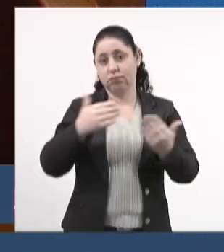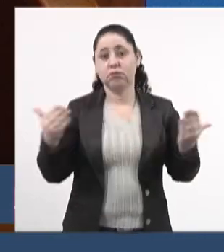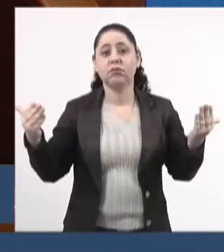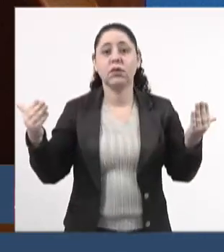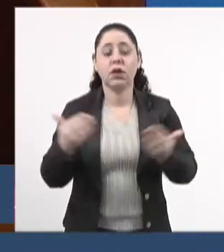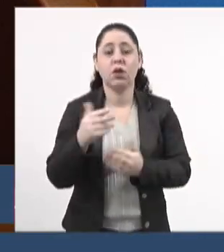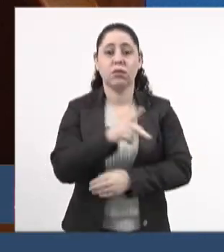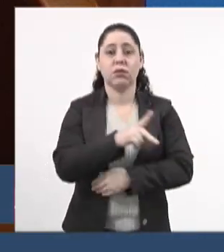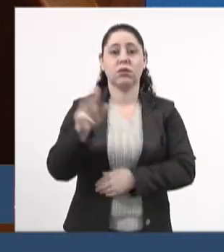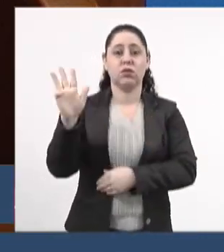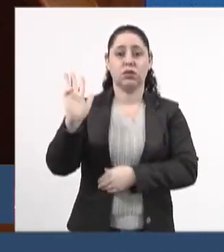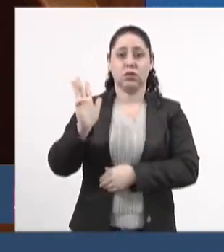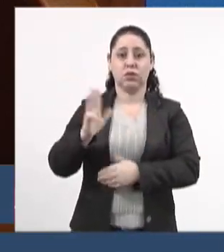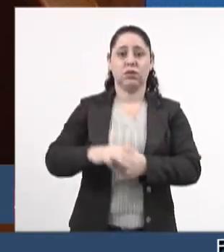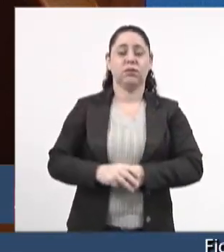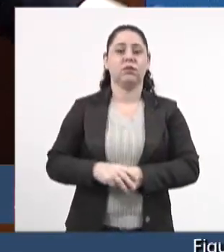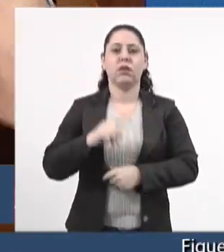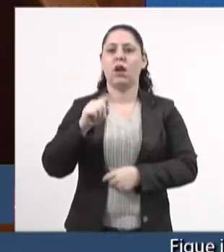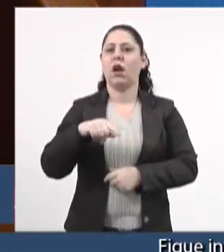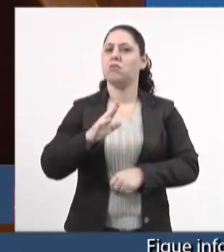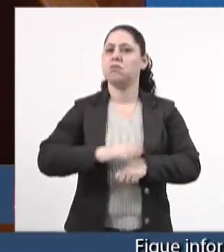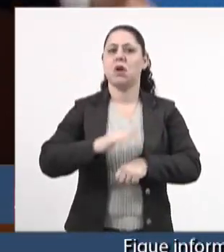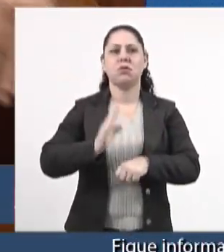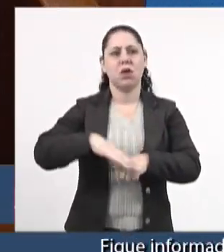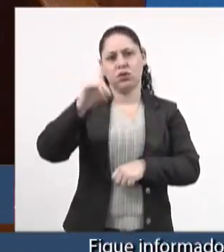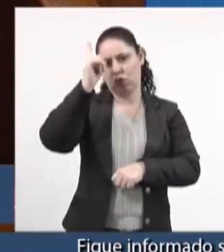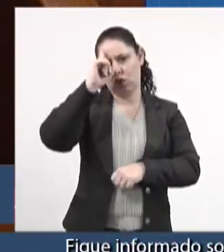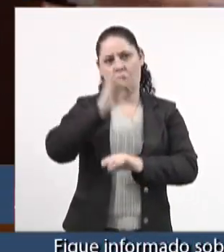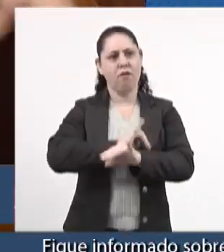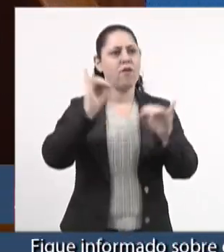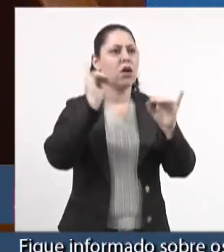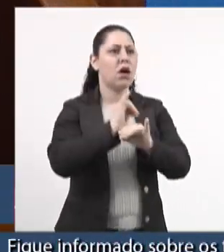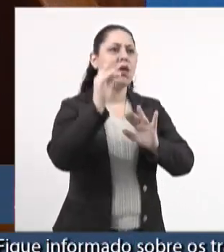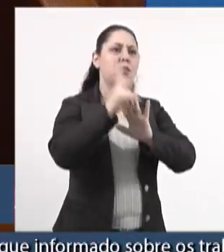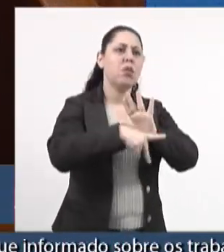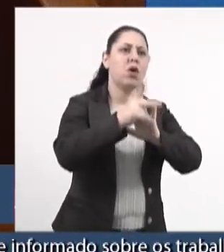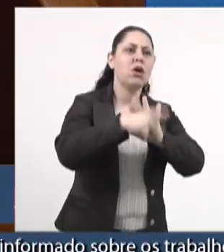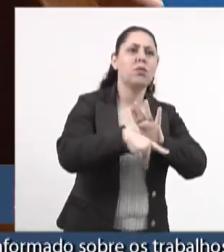com o presidente Lula, é cada dia anunciando um programa novo.